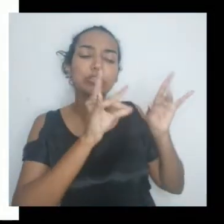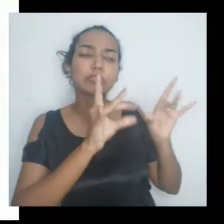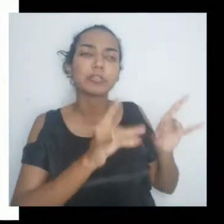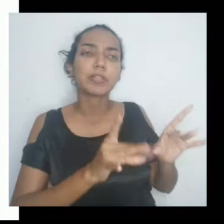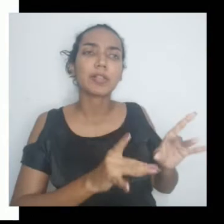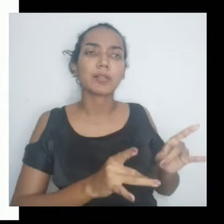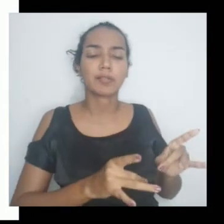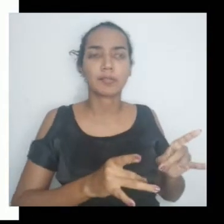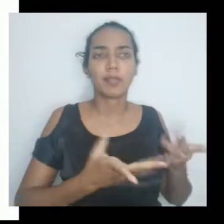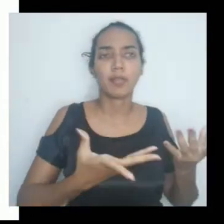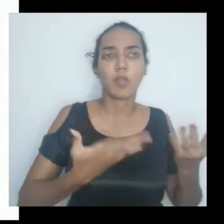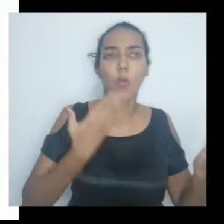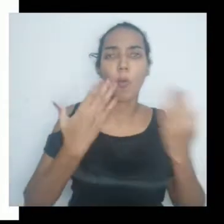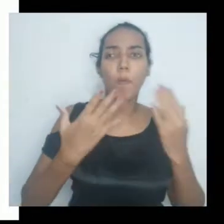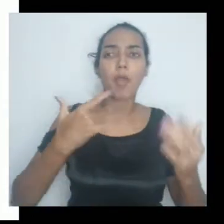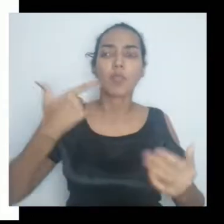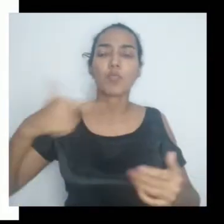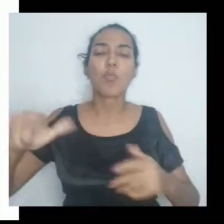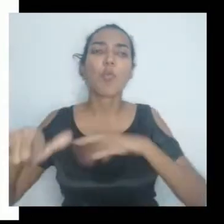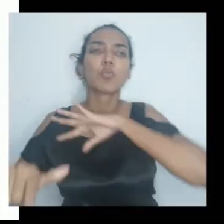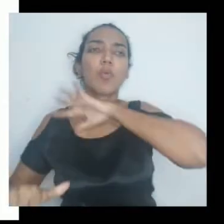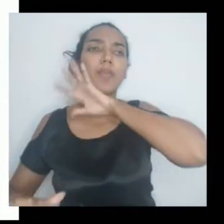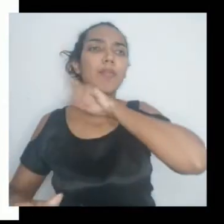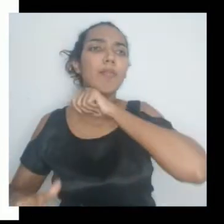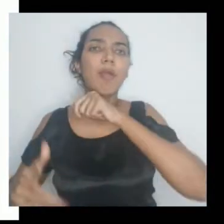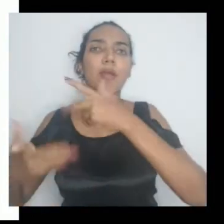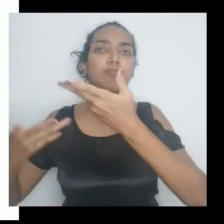outro tipo de animal.